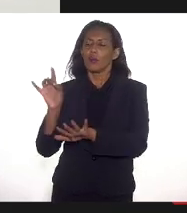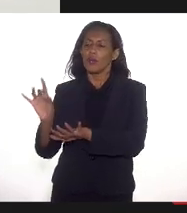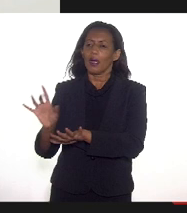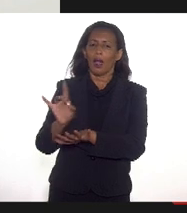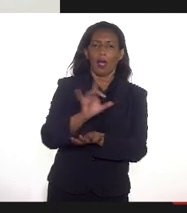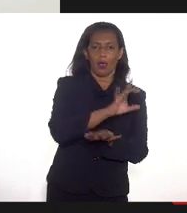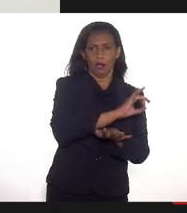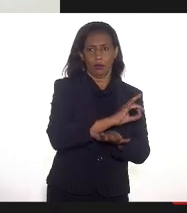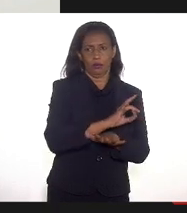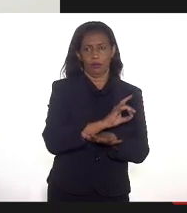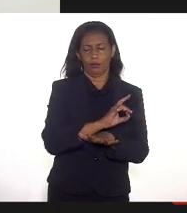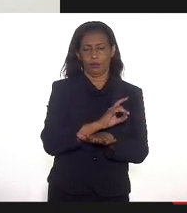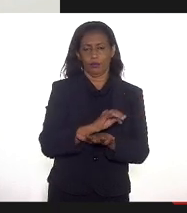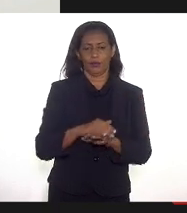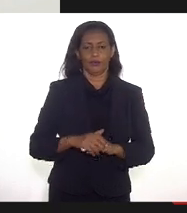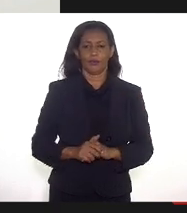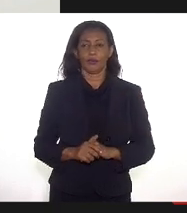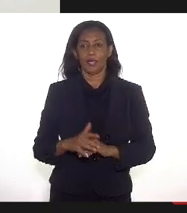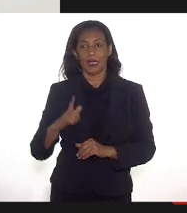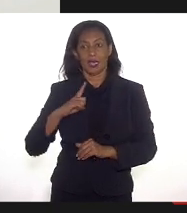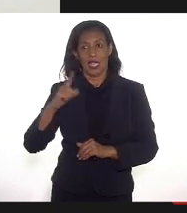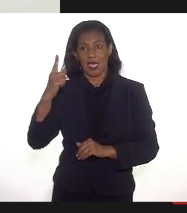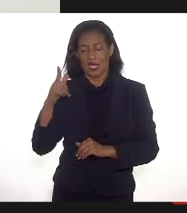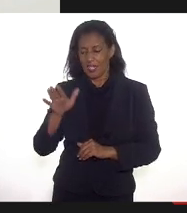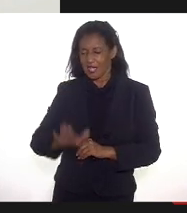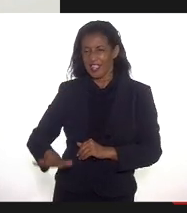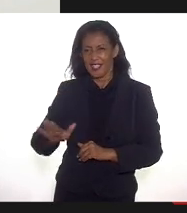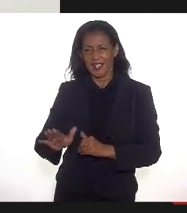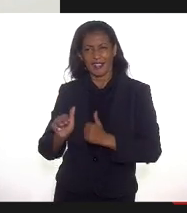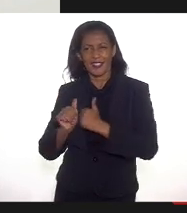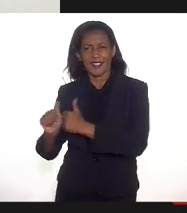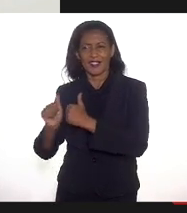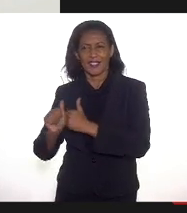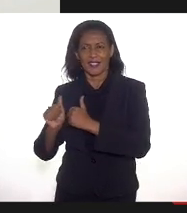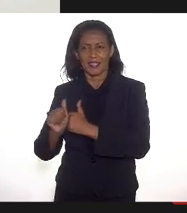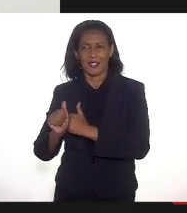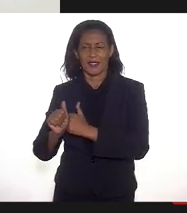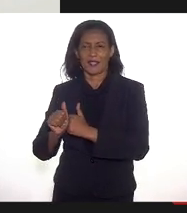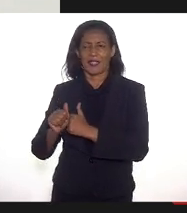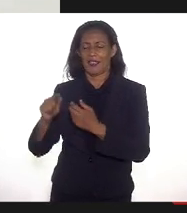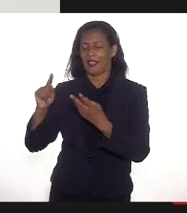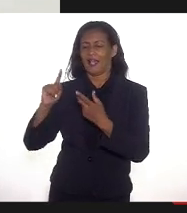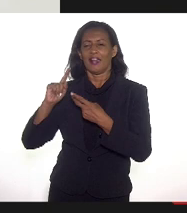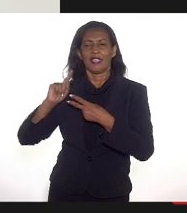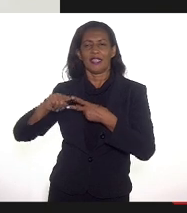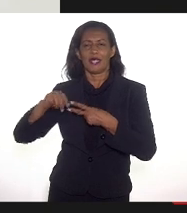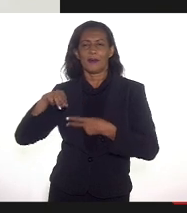unidades que têm segmentos de educação infantil, como o ISERJ, o IZEPAM,